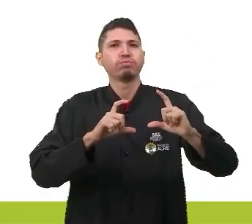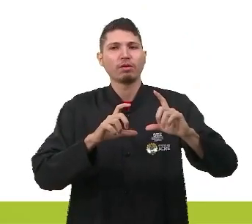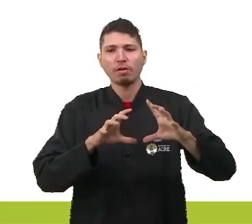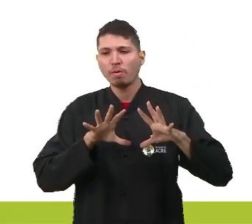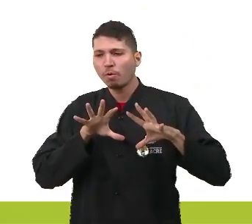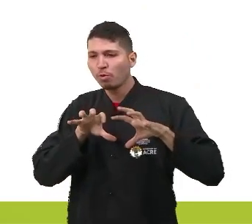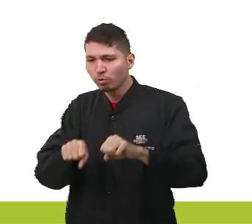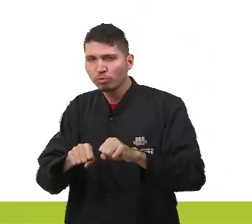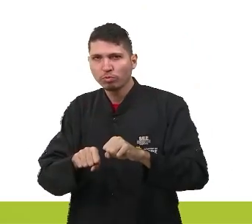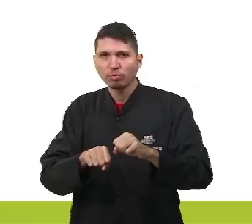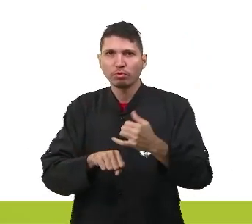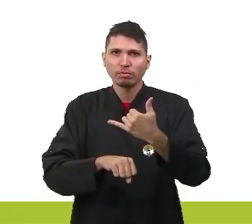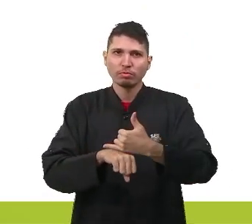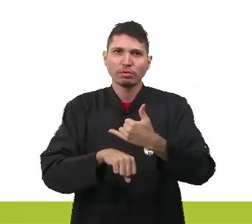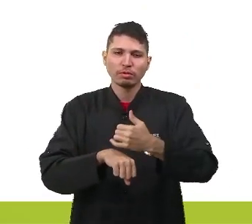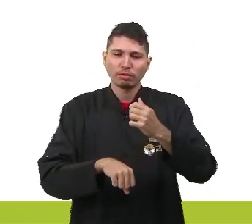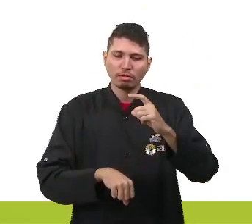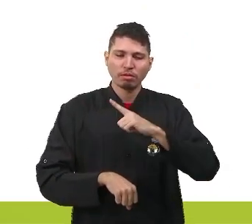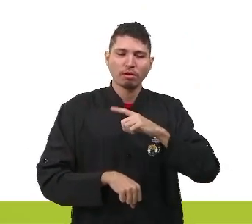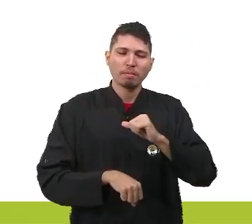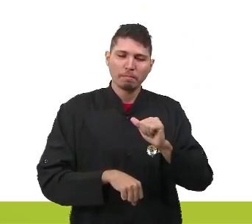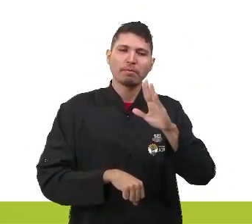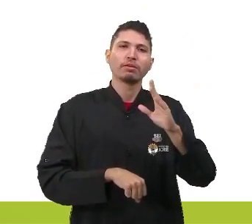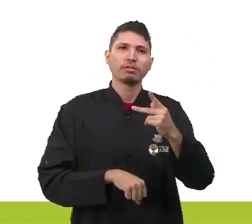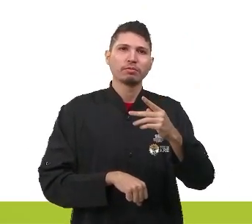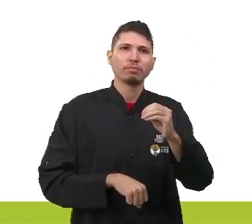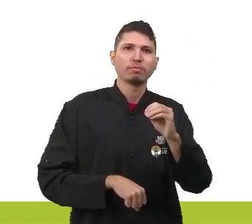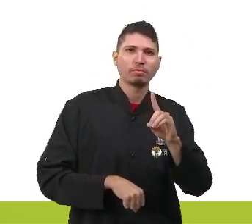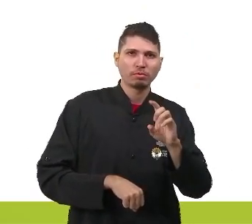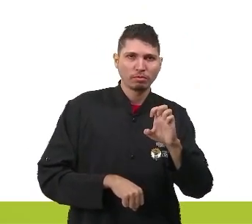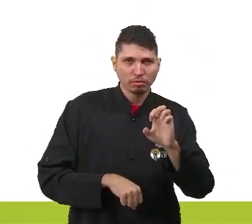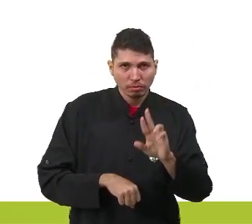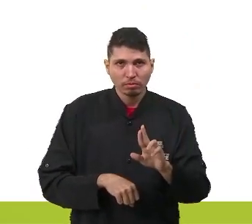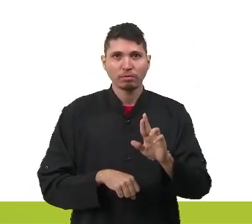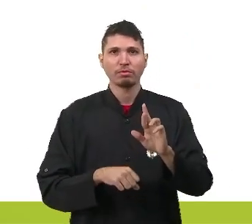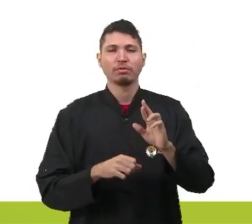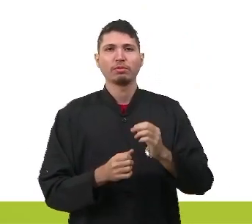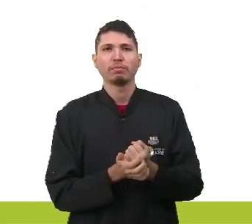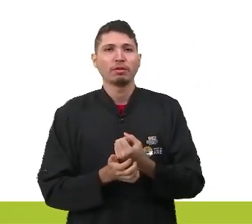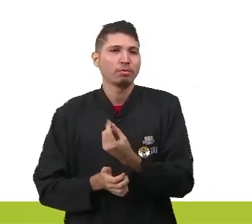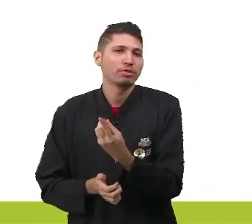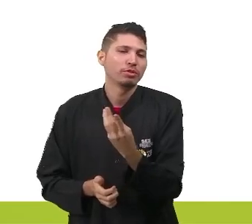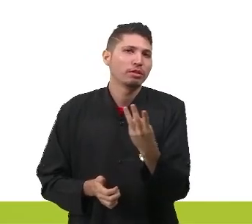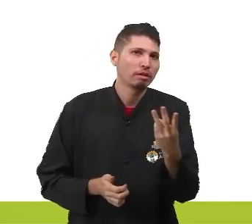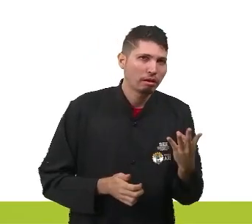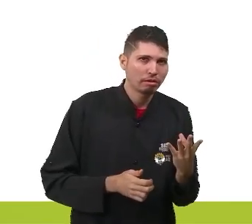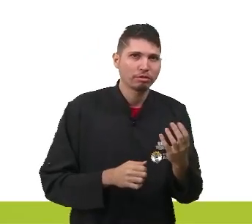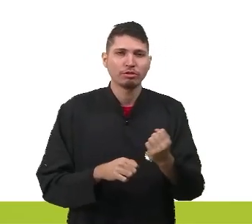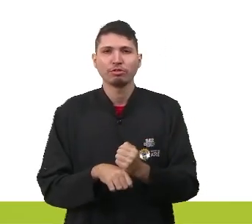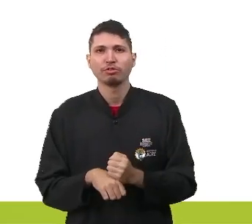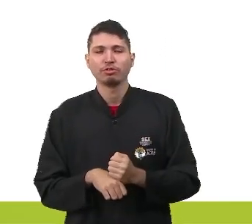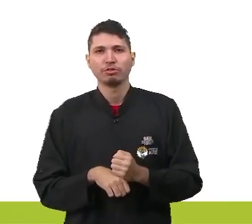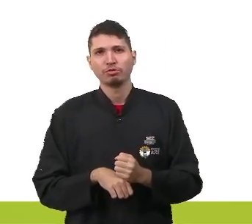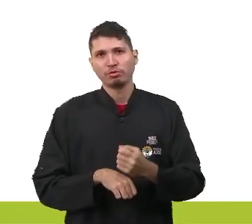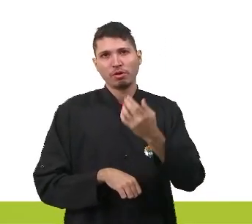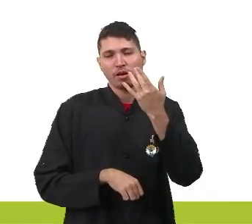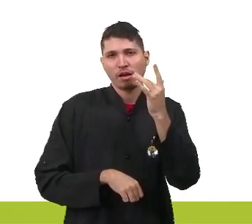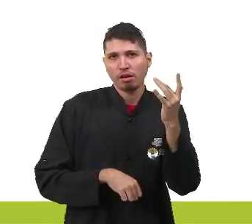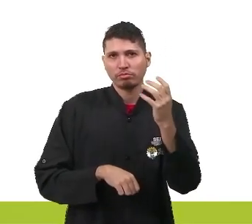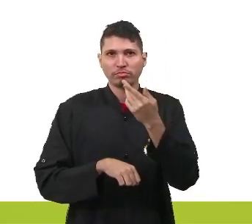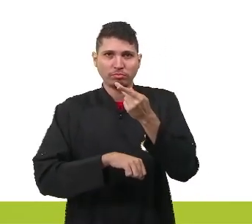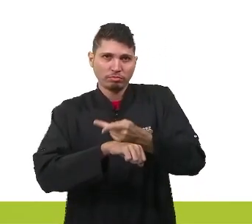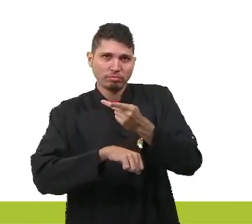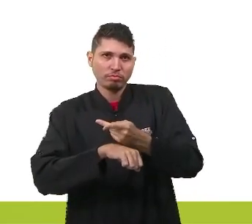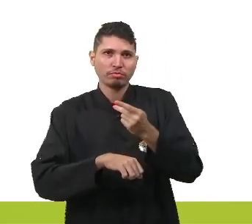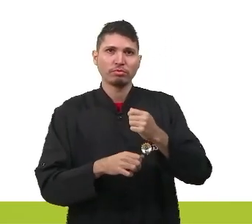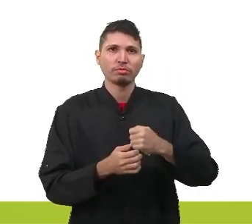mais poder. Nesse momento, a riqueza era medida pela quantidade de ouro e prata que um país possuía.